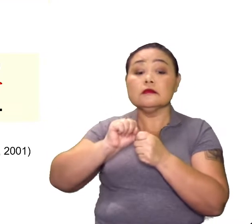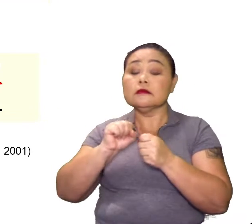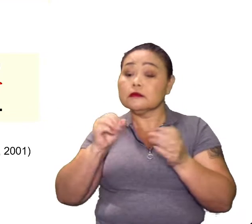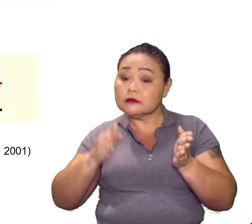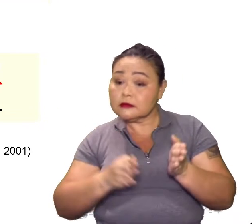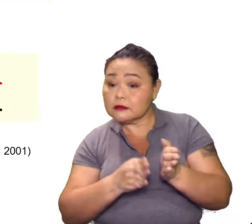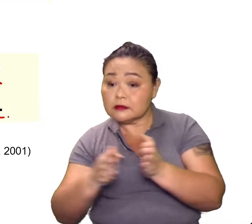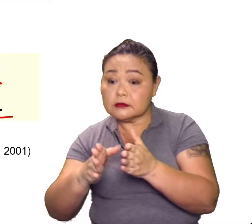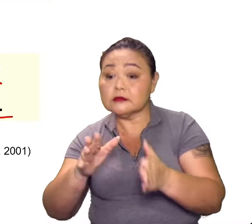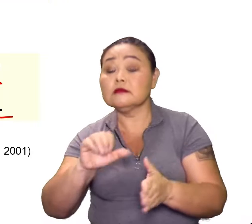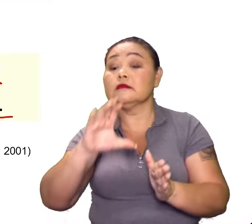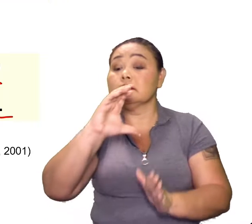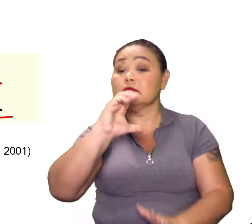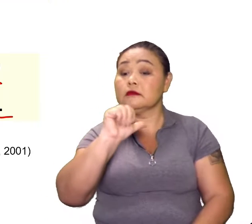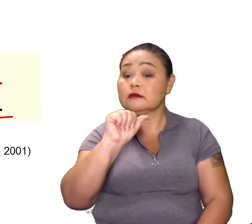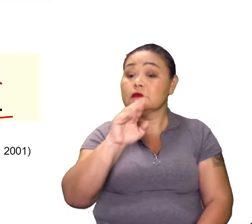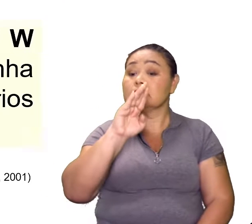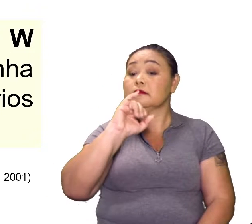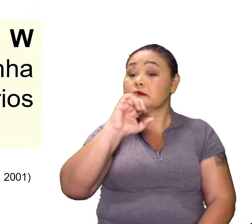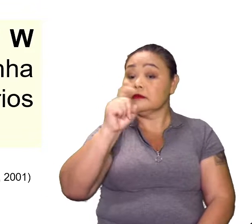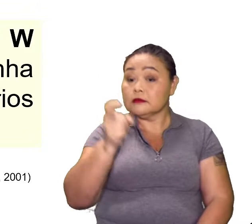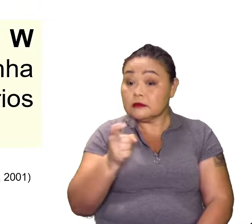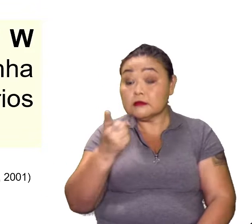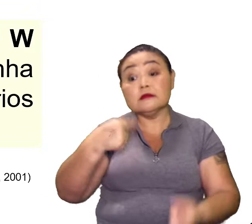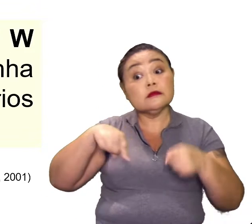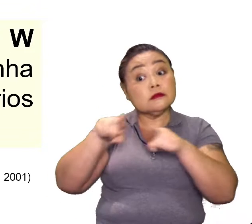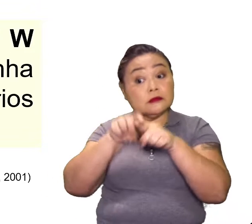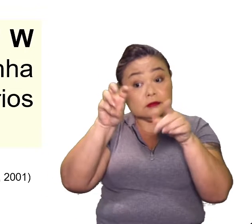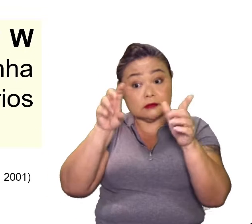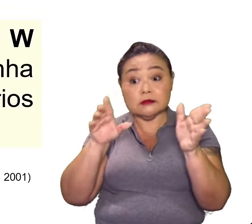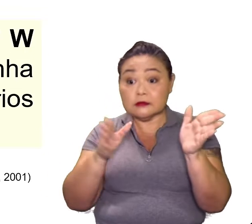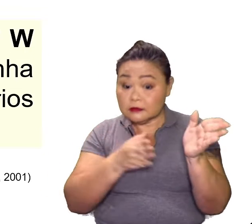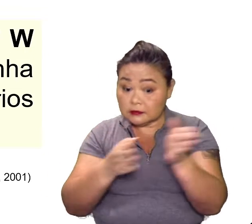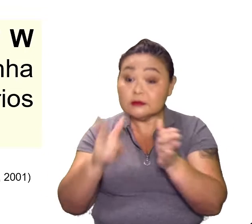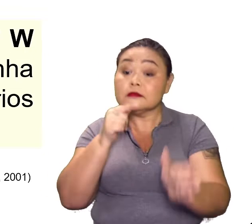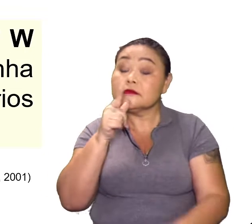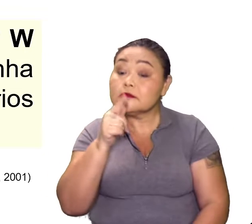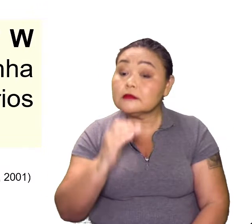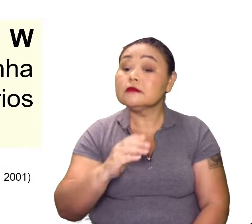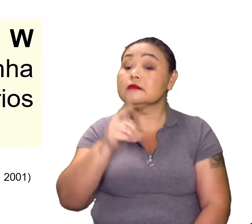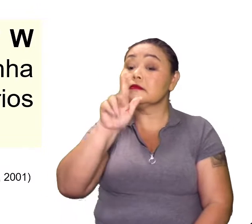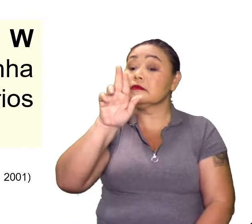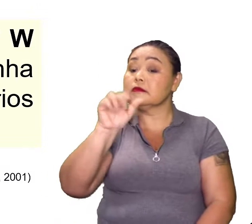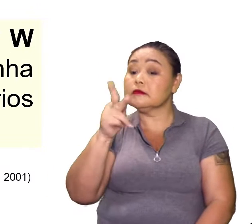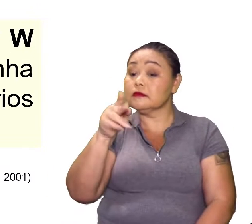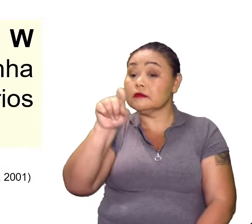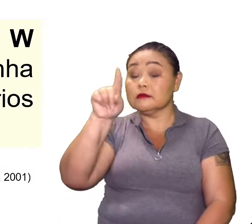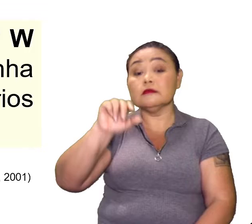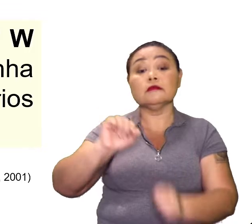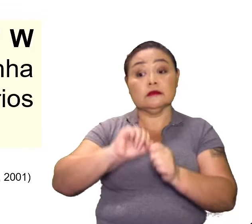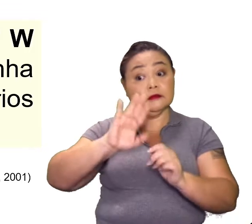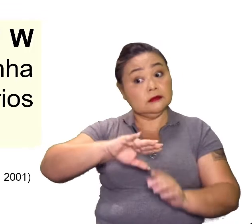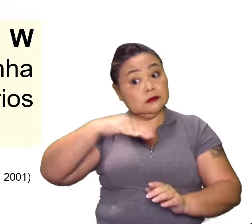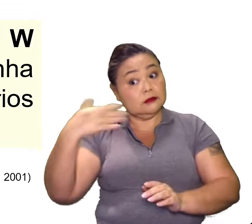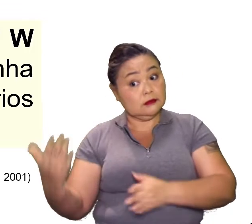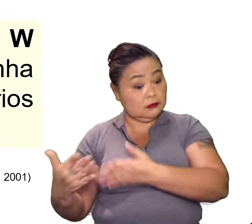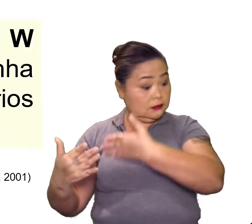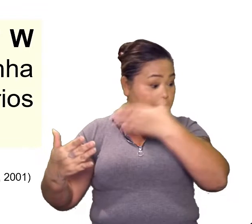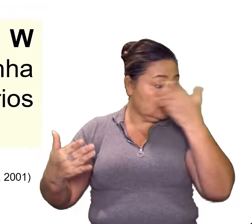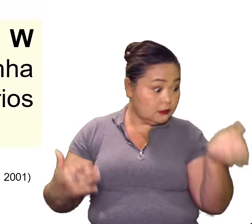do Rio Cabixi com o Rio Guaporé. Já no oriental e ocidental, quer dizer leste